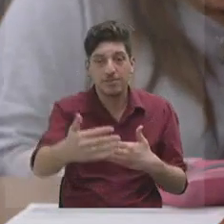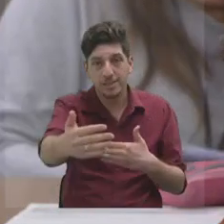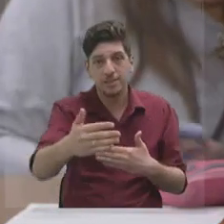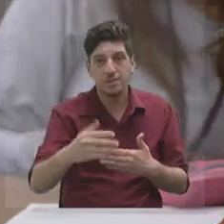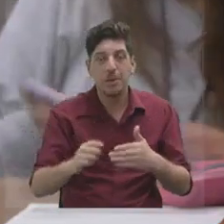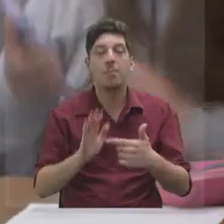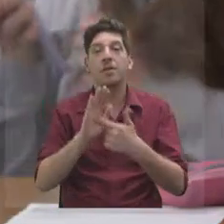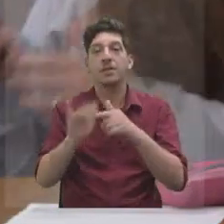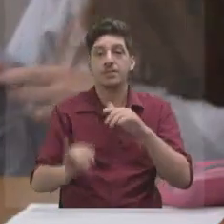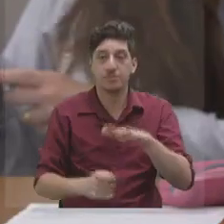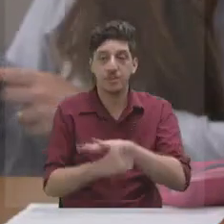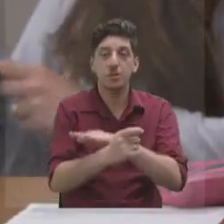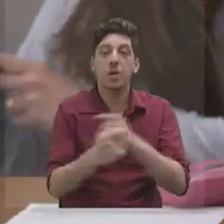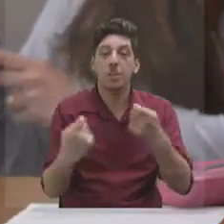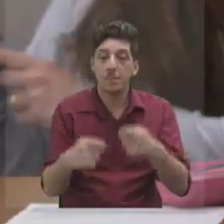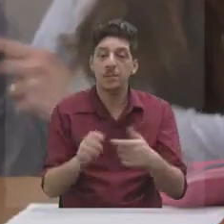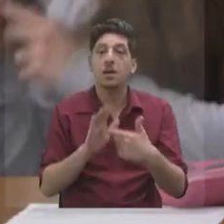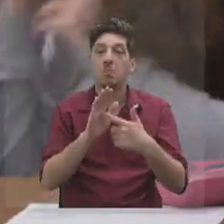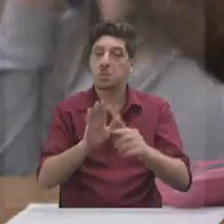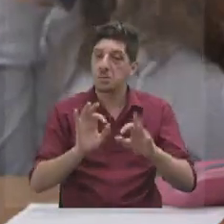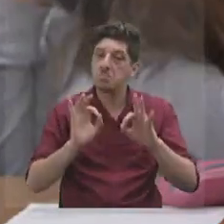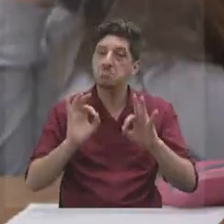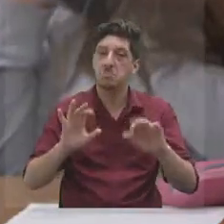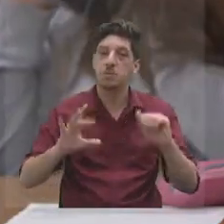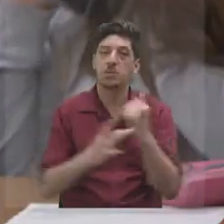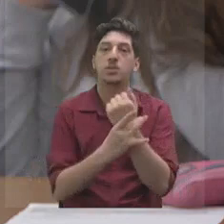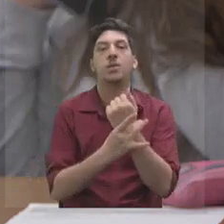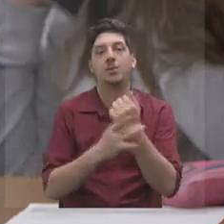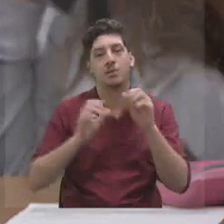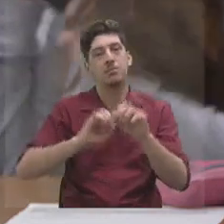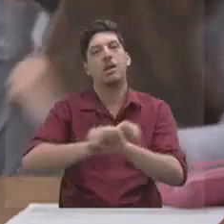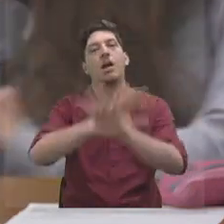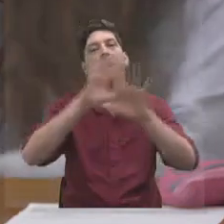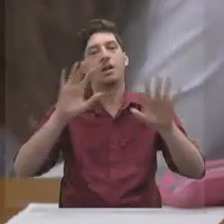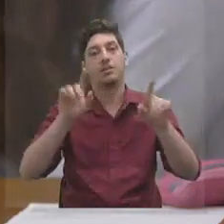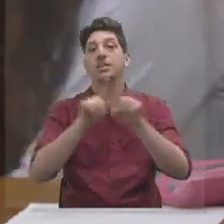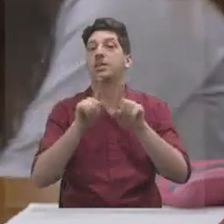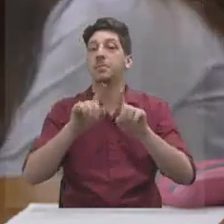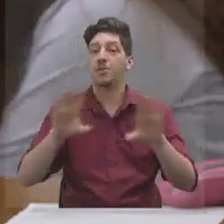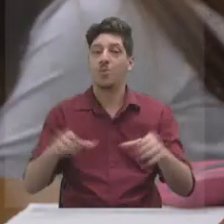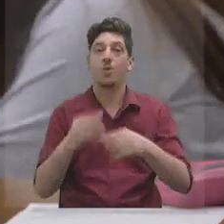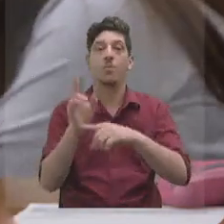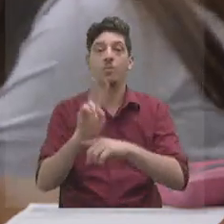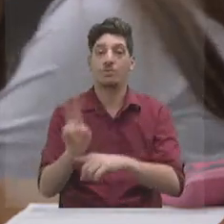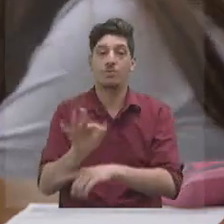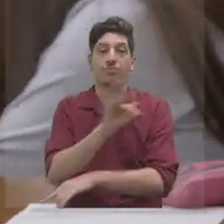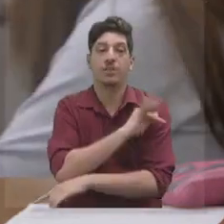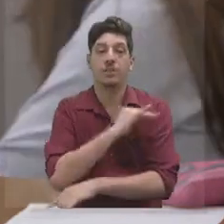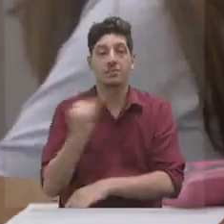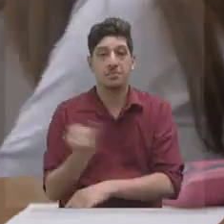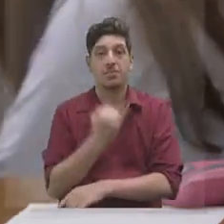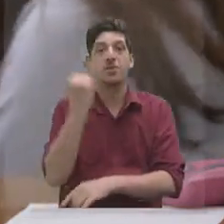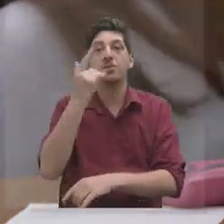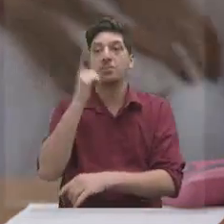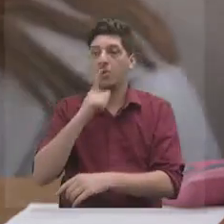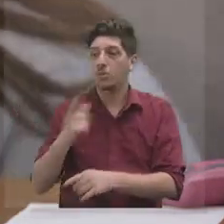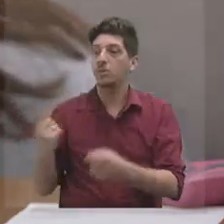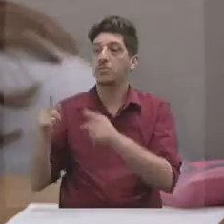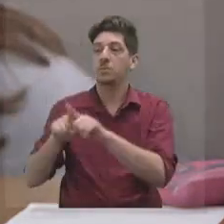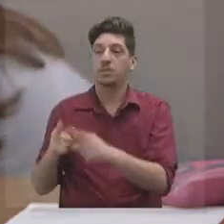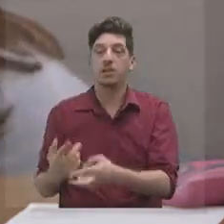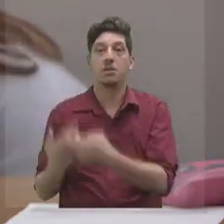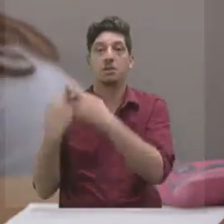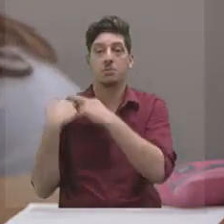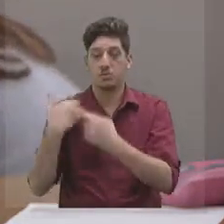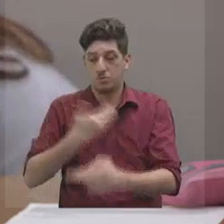trazer credibilidade segurança né e a agência é um passe importante de institucionalização desse trabalho que a